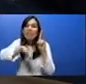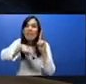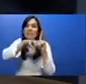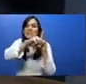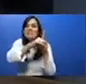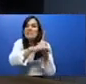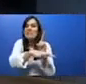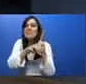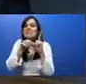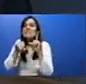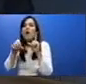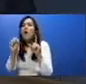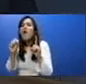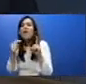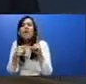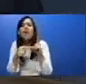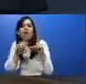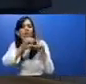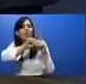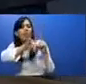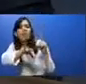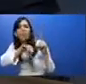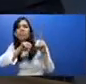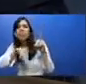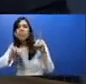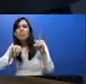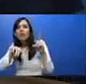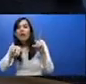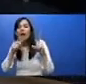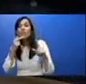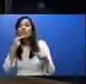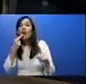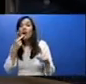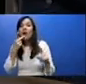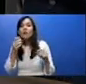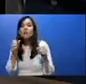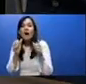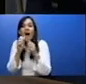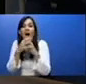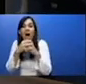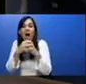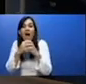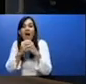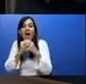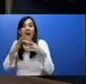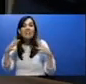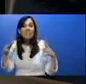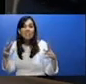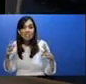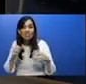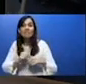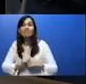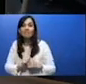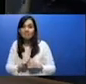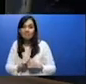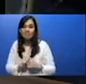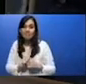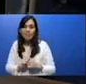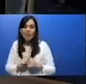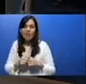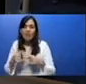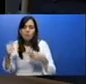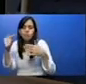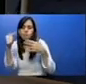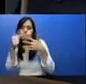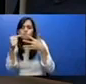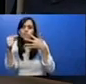O que é descrição? Nós vamos falar as características, né, dele e